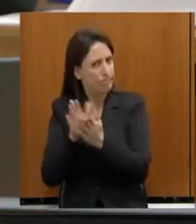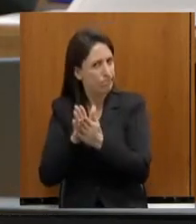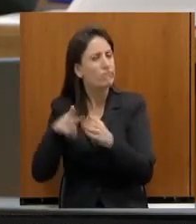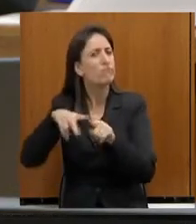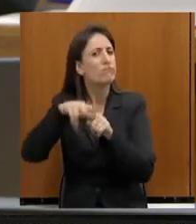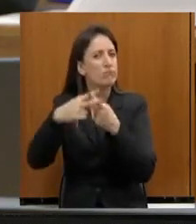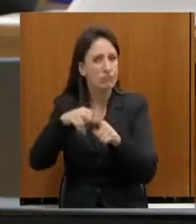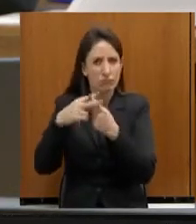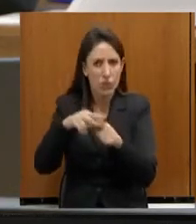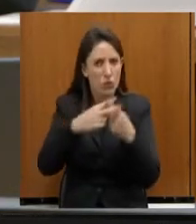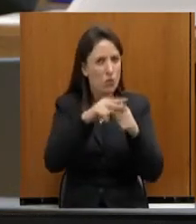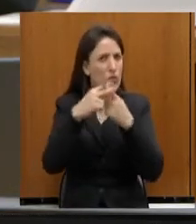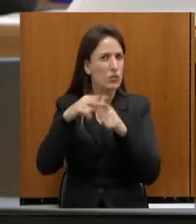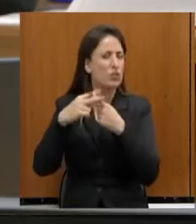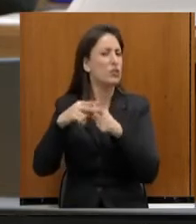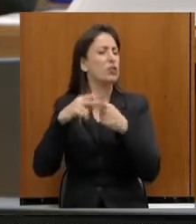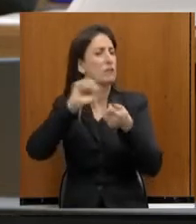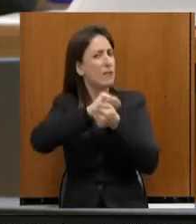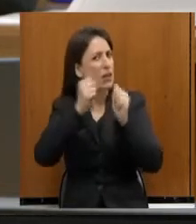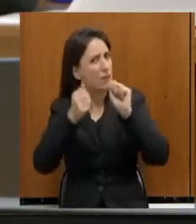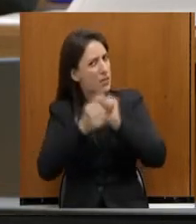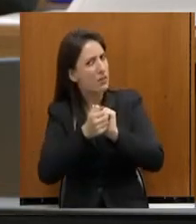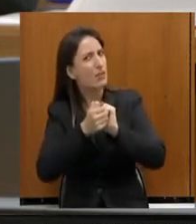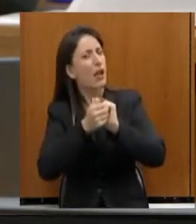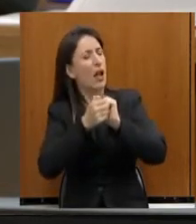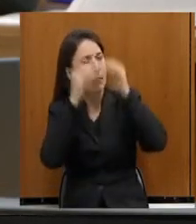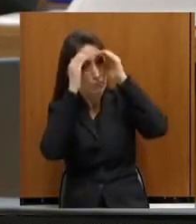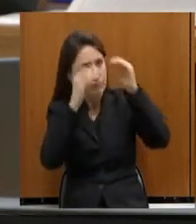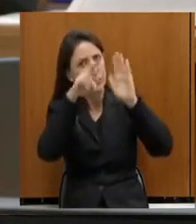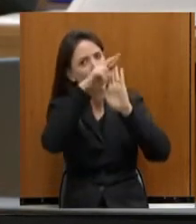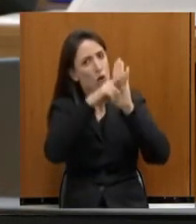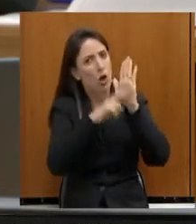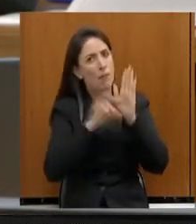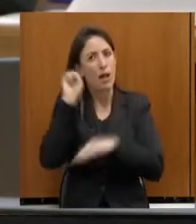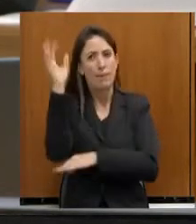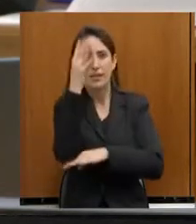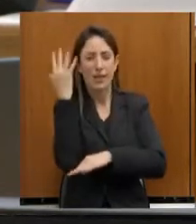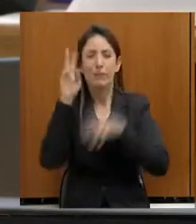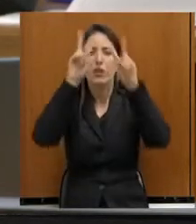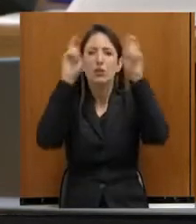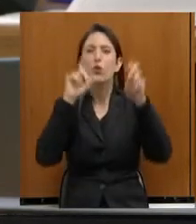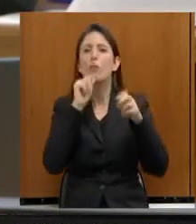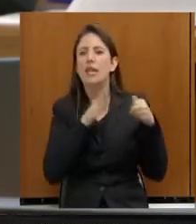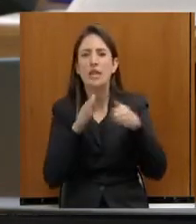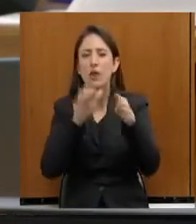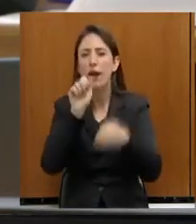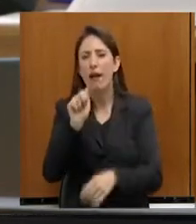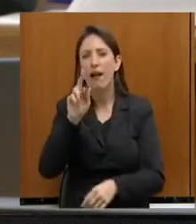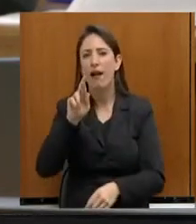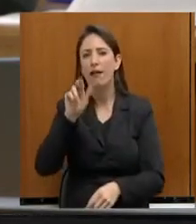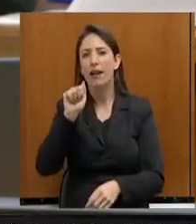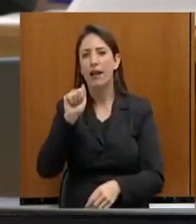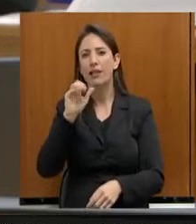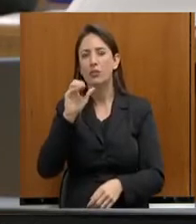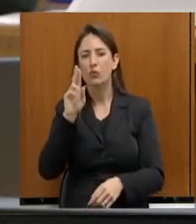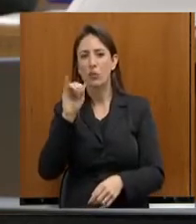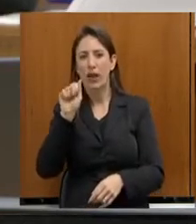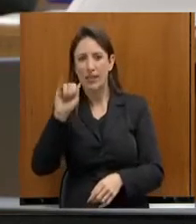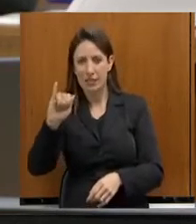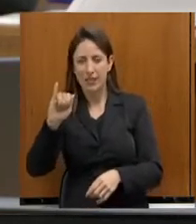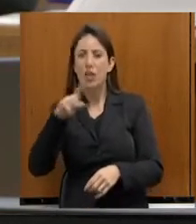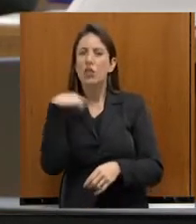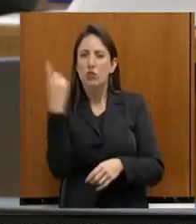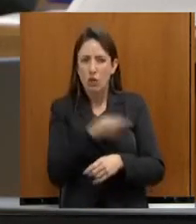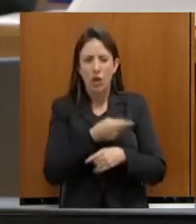esteja inadequada com as normas ambientais som e para tu aí nós estamos elaborando